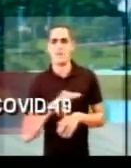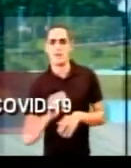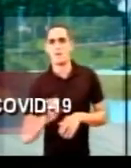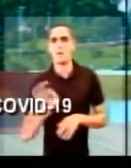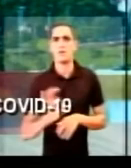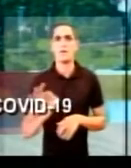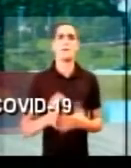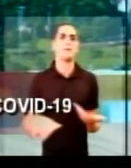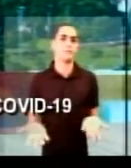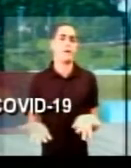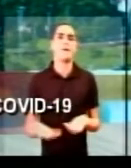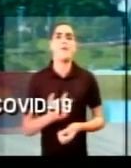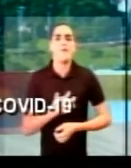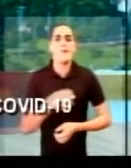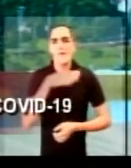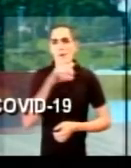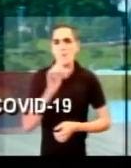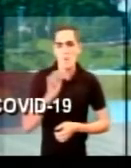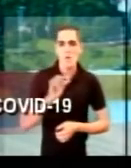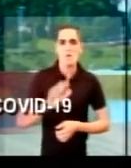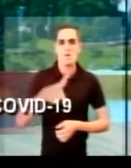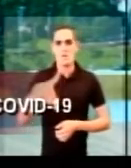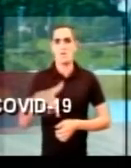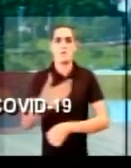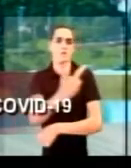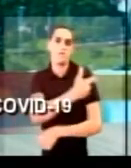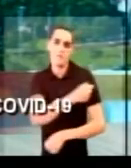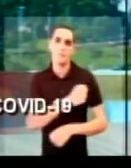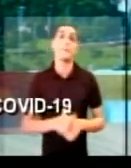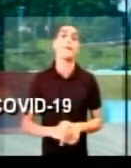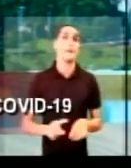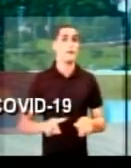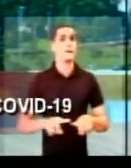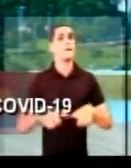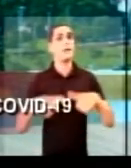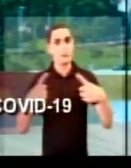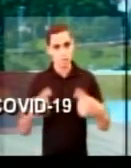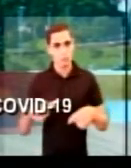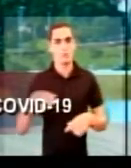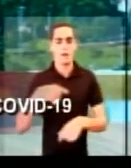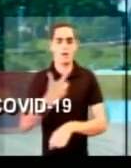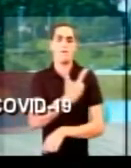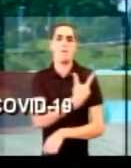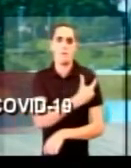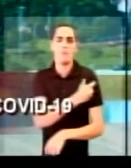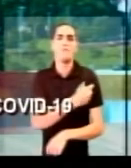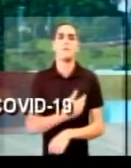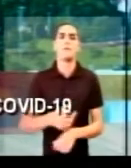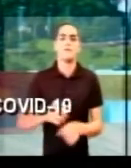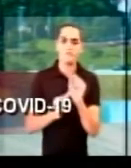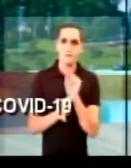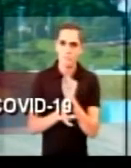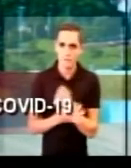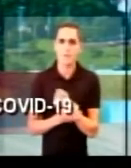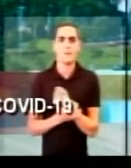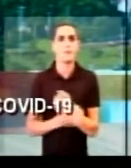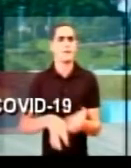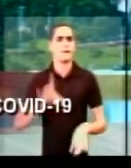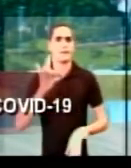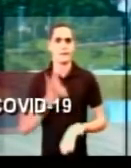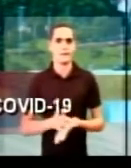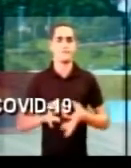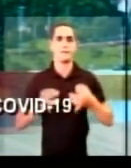fenômeno comum como qualquer vacinação. Então nós temos uma vacina segura e uma vacina eficaz